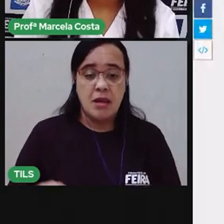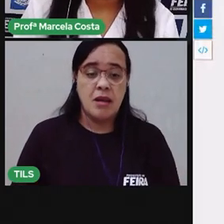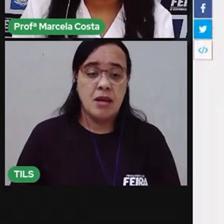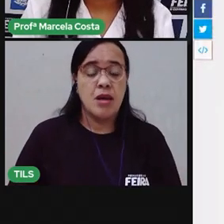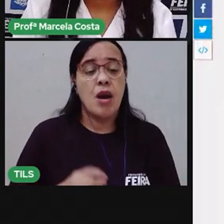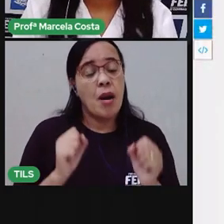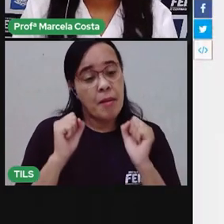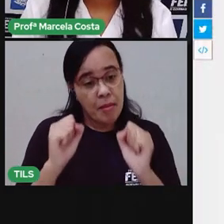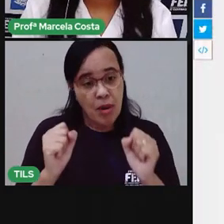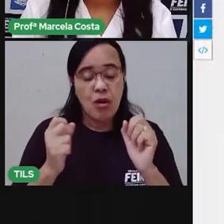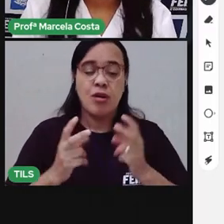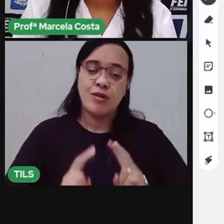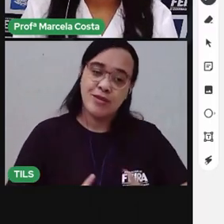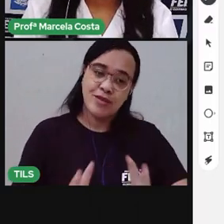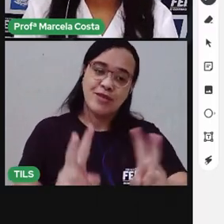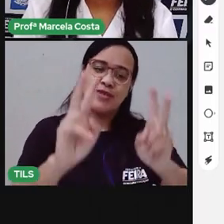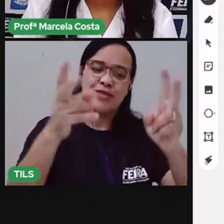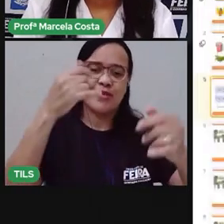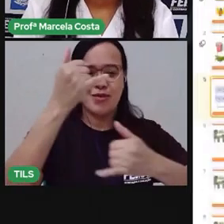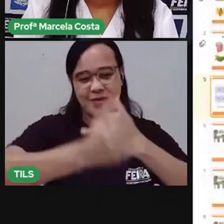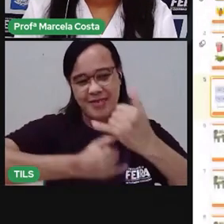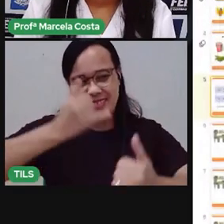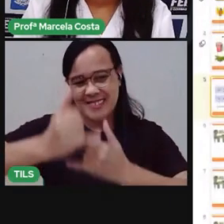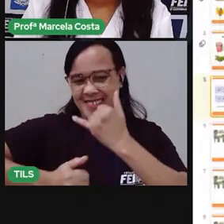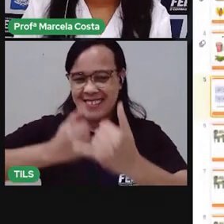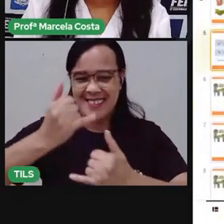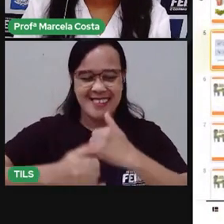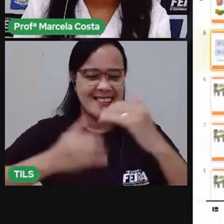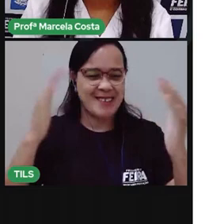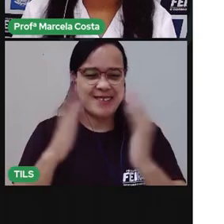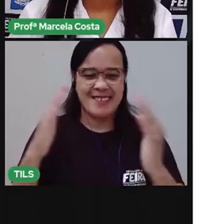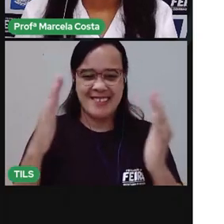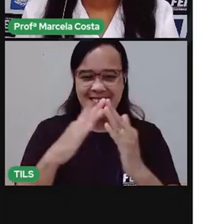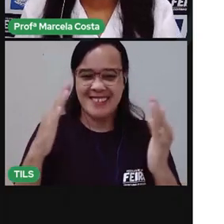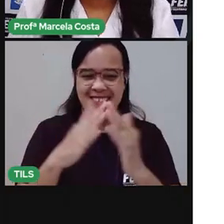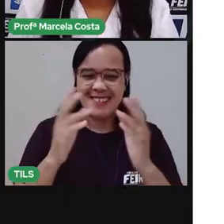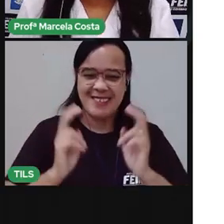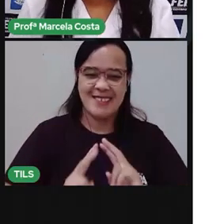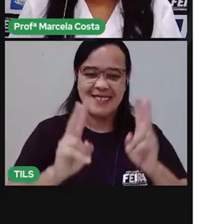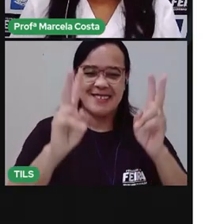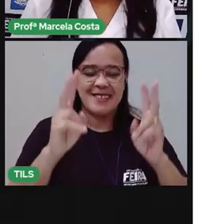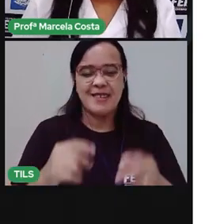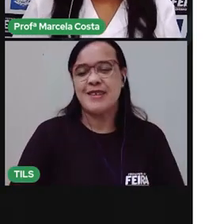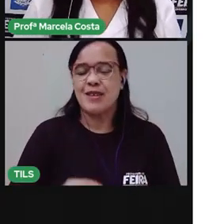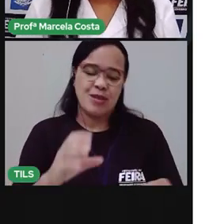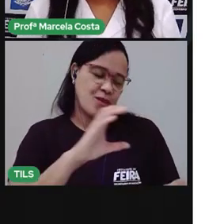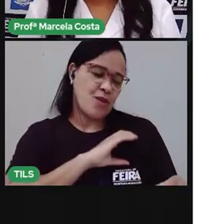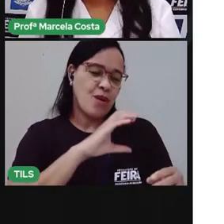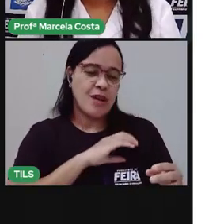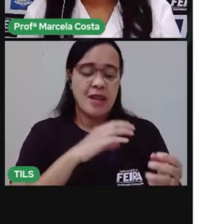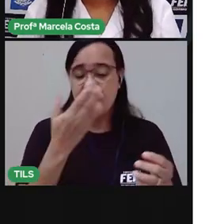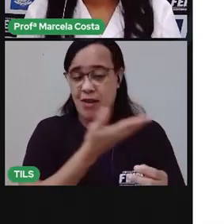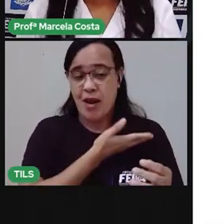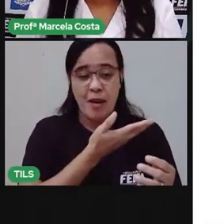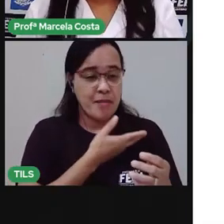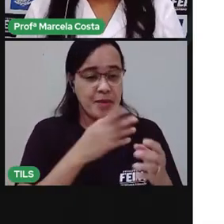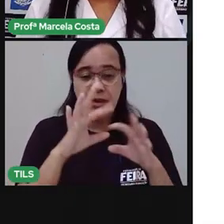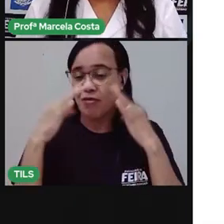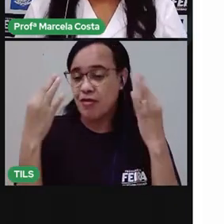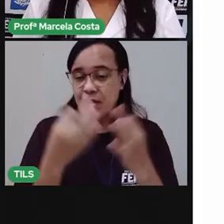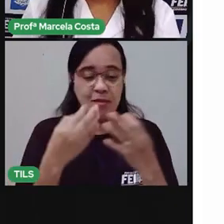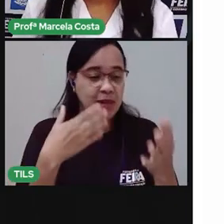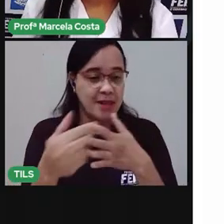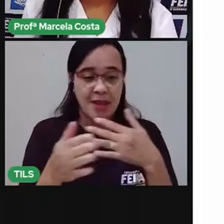continue esse joguinho muito divertido aí na sua casa um coleguinha ou com a gente familiar